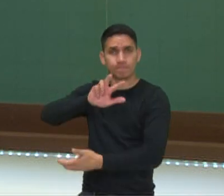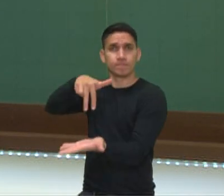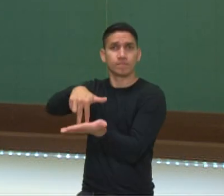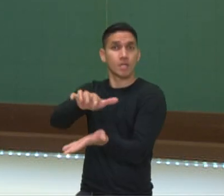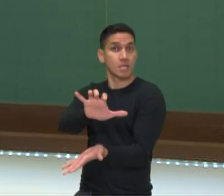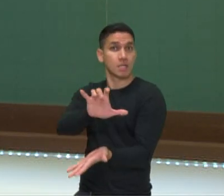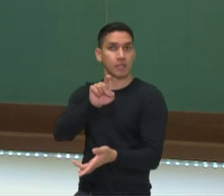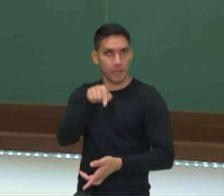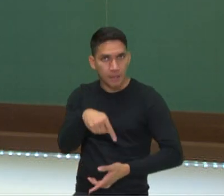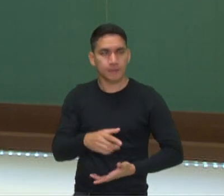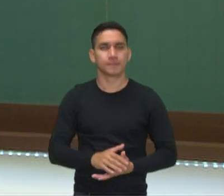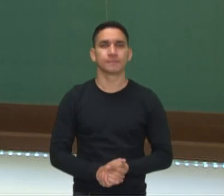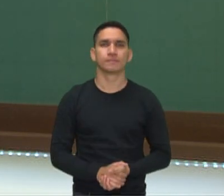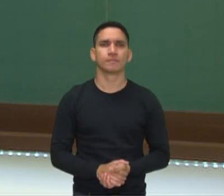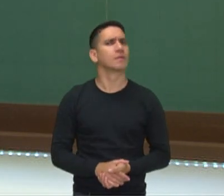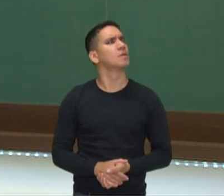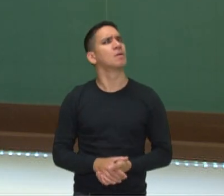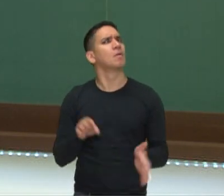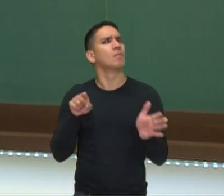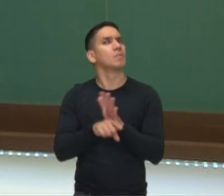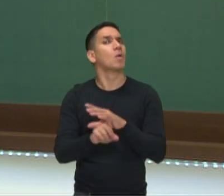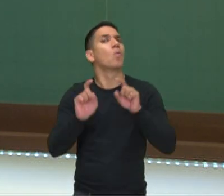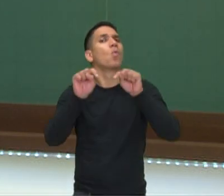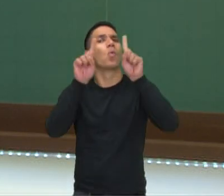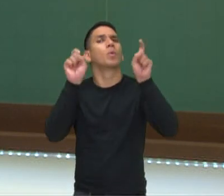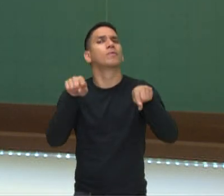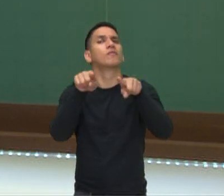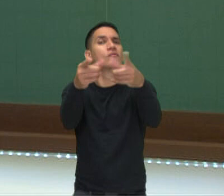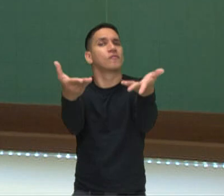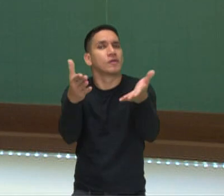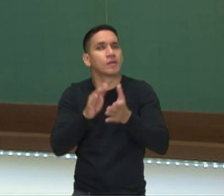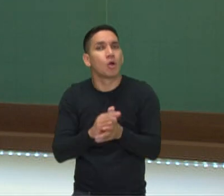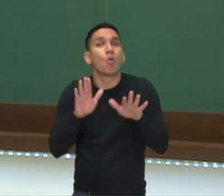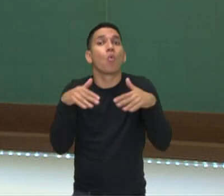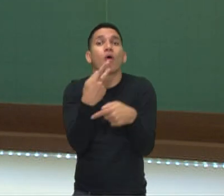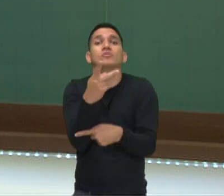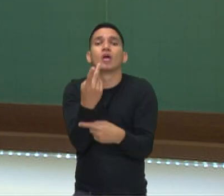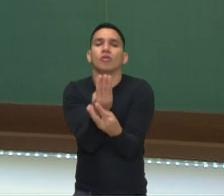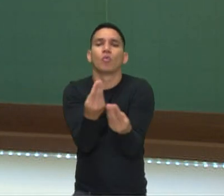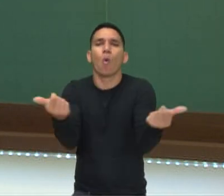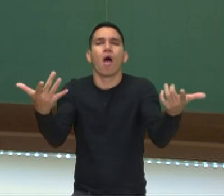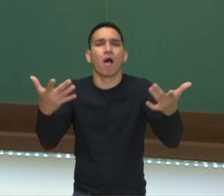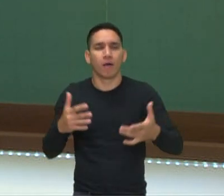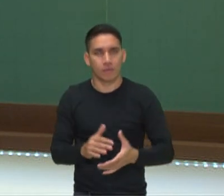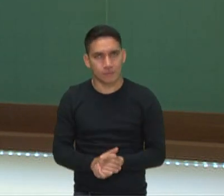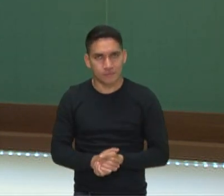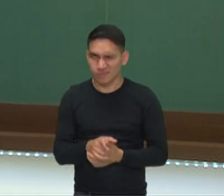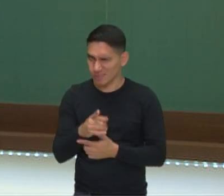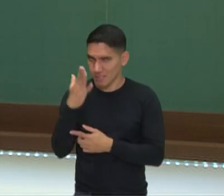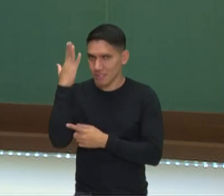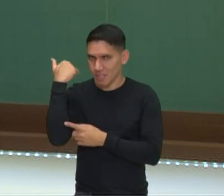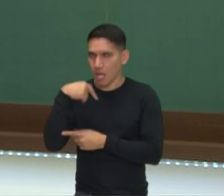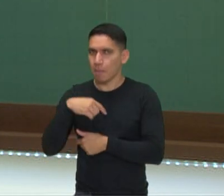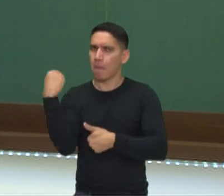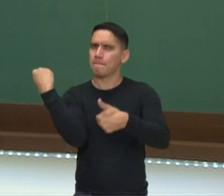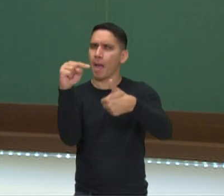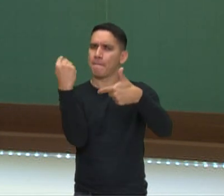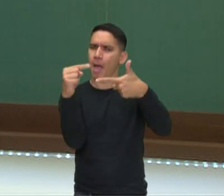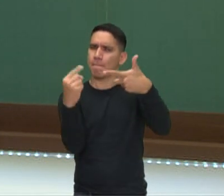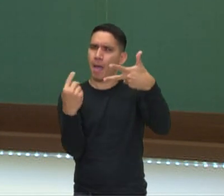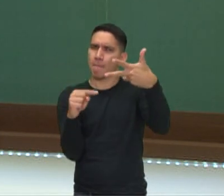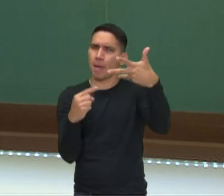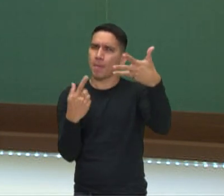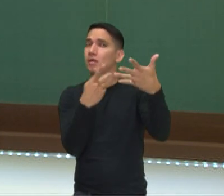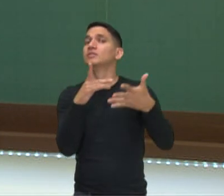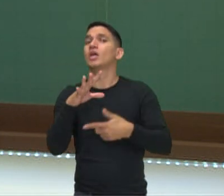és. Quem você é? Quais são os seus talentos? E aí, você saberia fazer uma lista dos seus